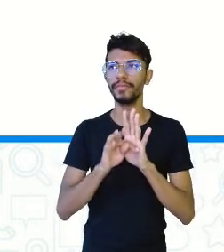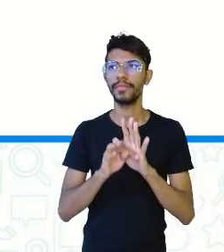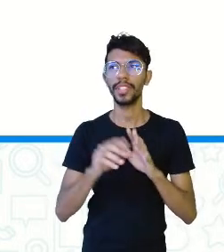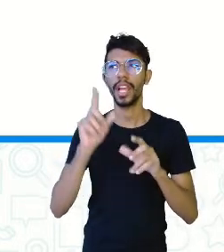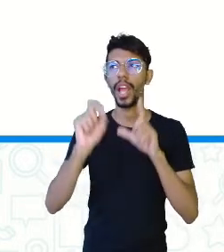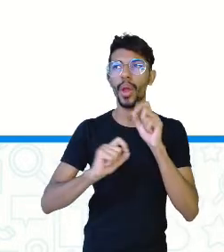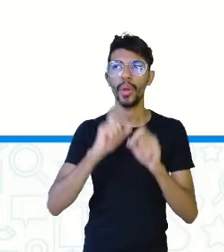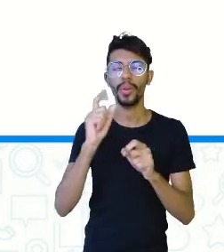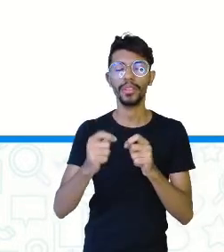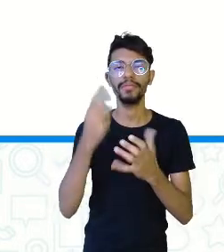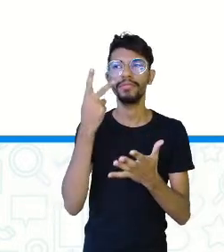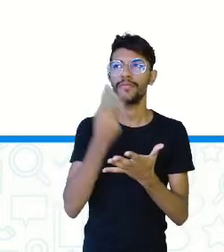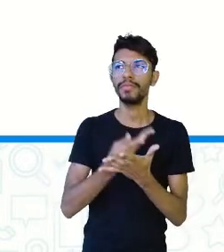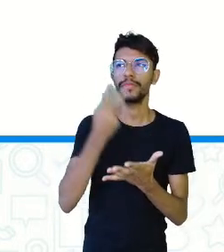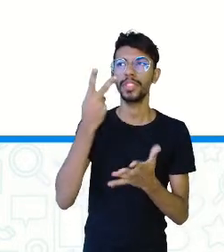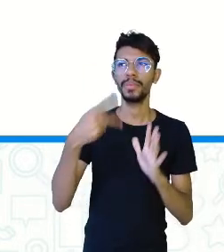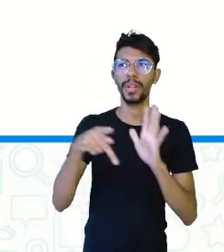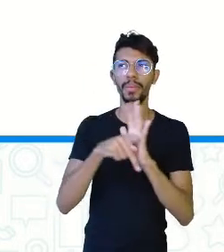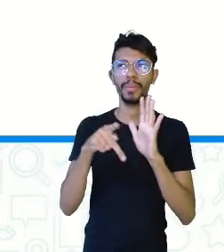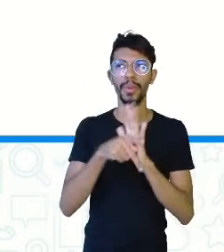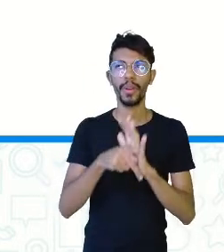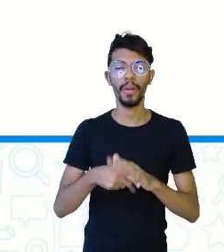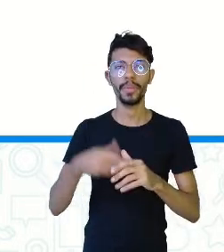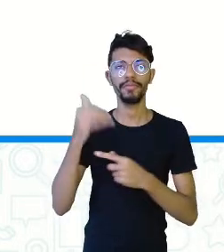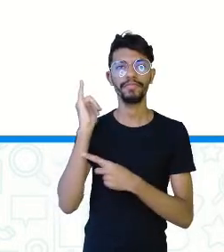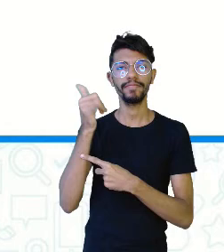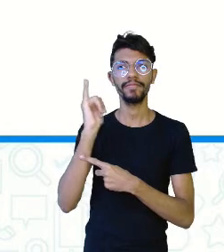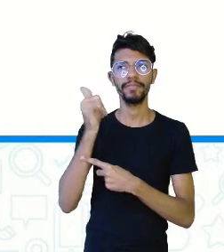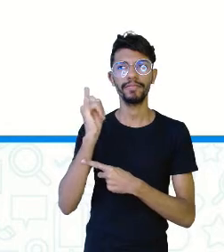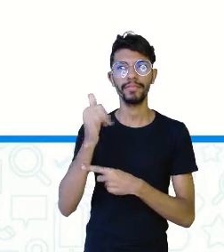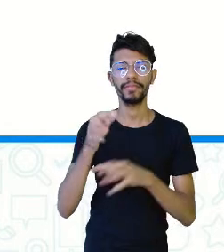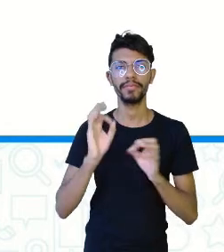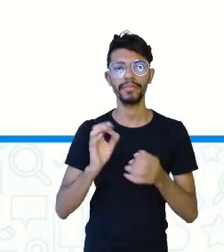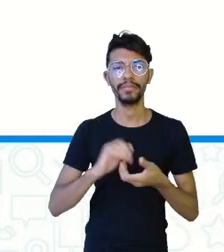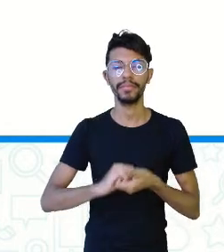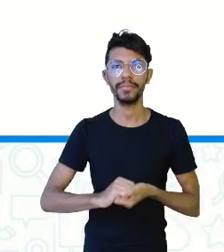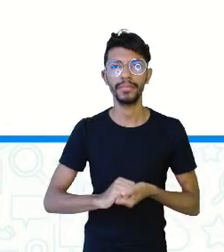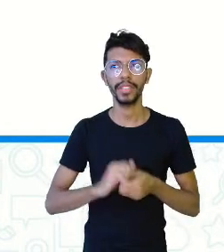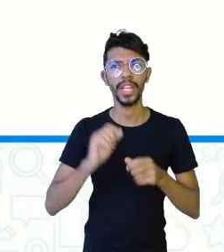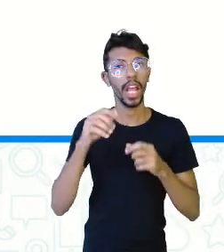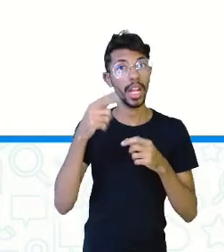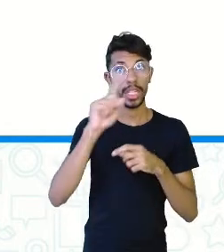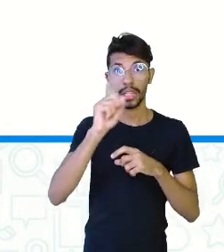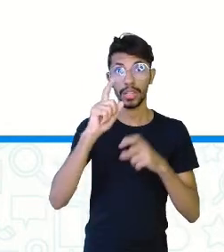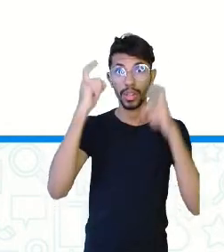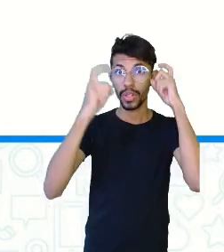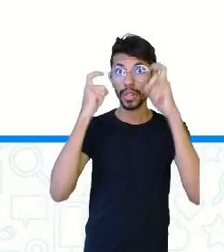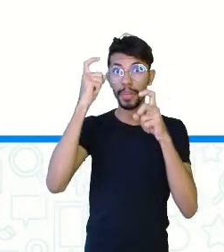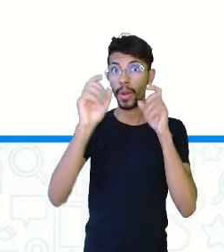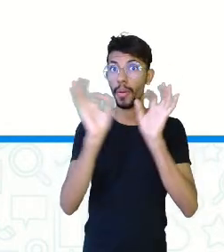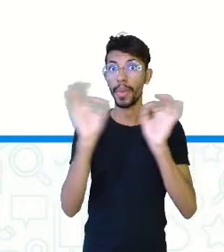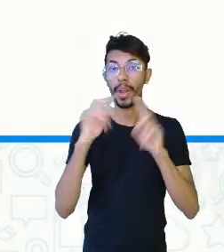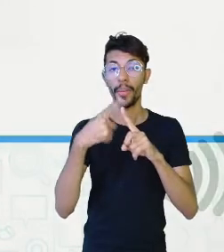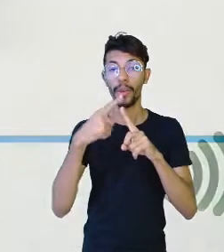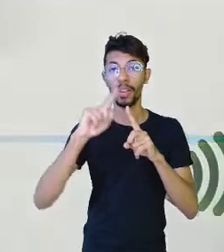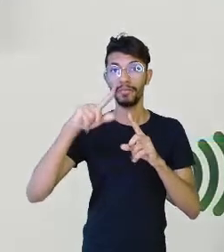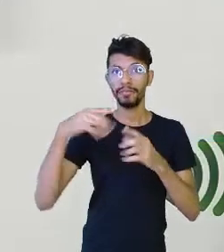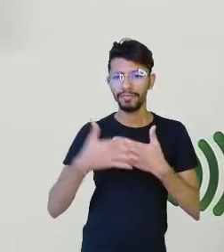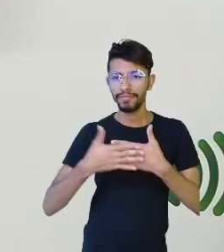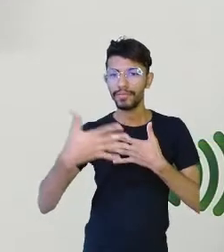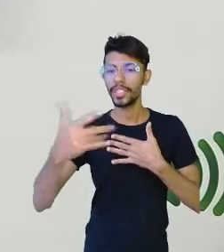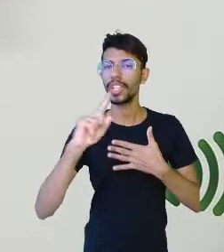acontecimentos de uma narrativa. Não se preocupe, que daqui a pouco vamos ver o que é narrador, o que é enredo, tudo